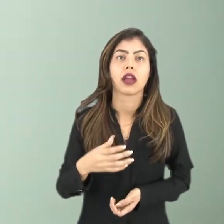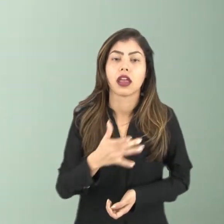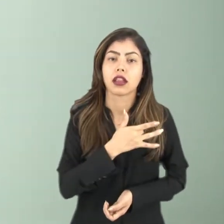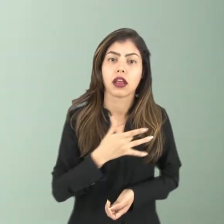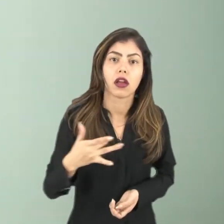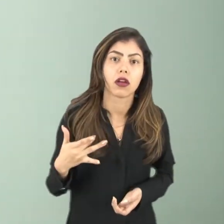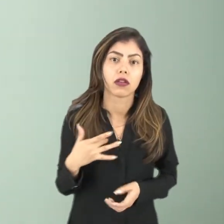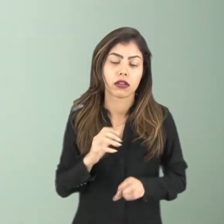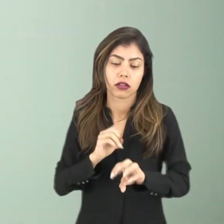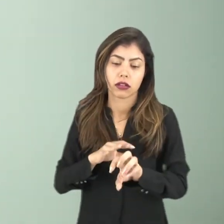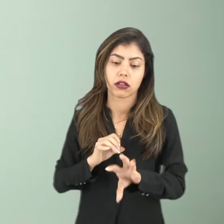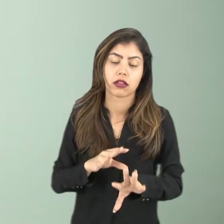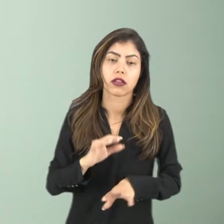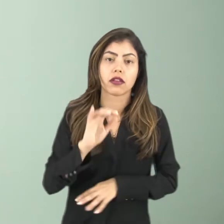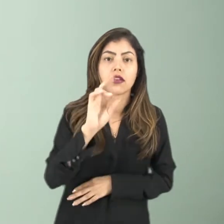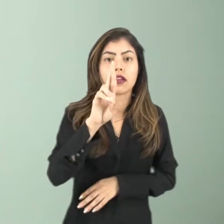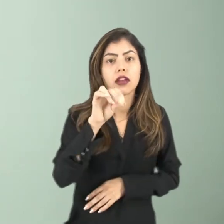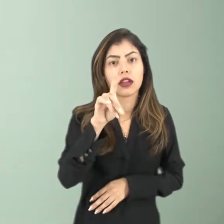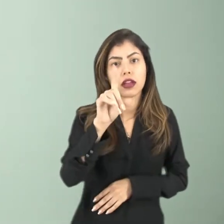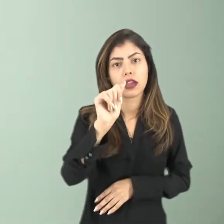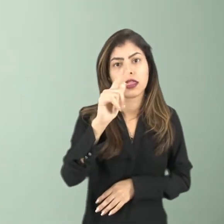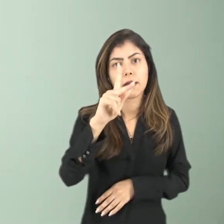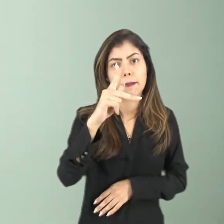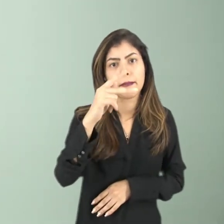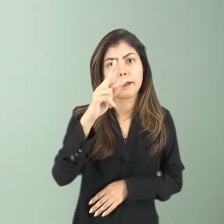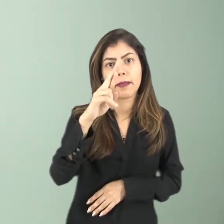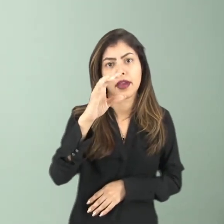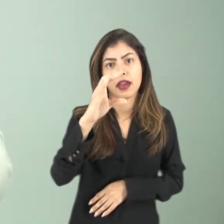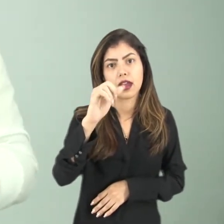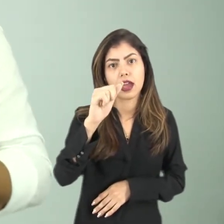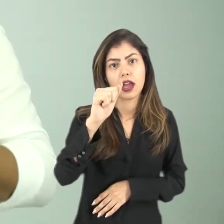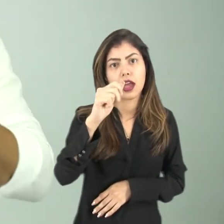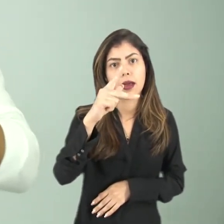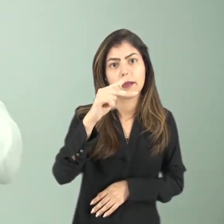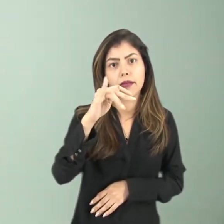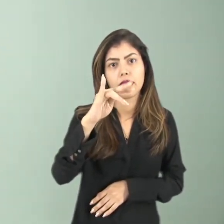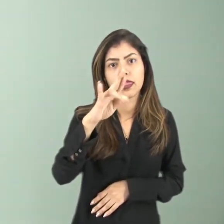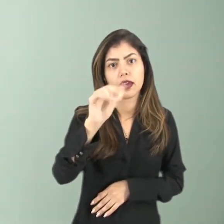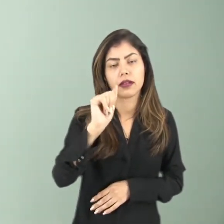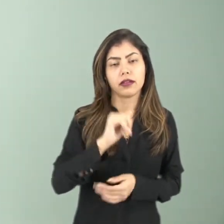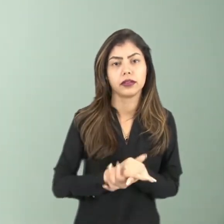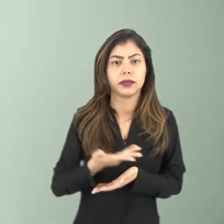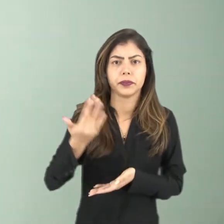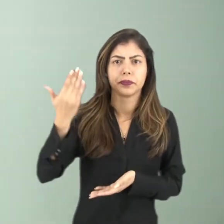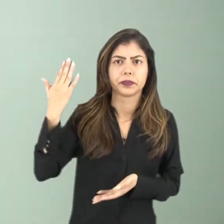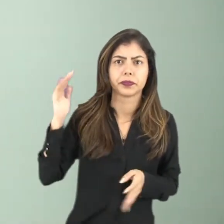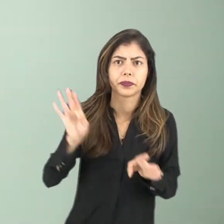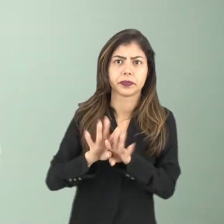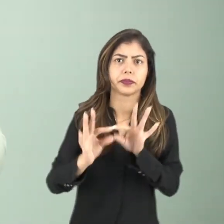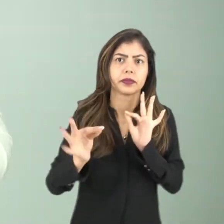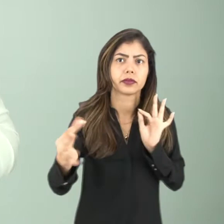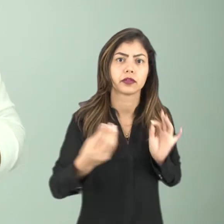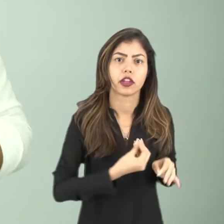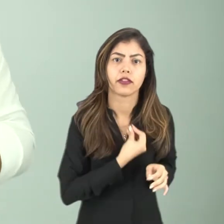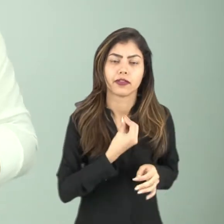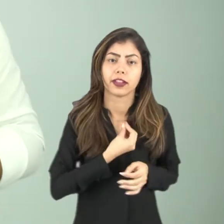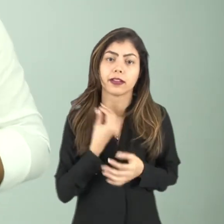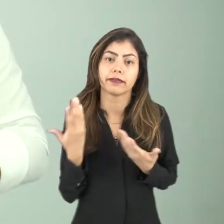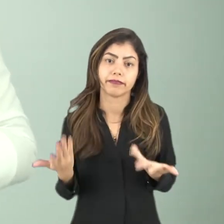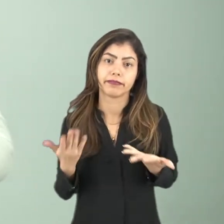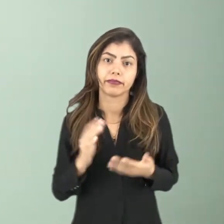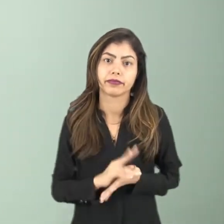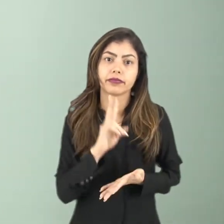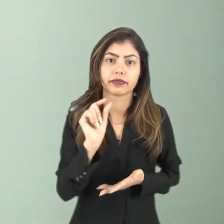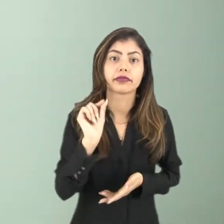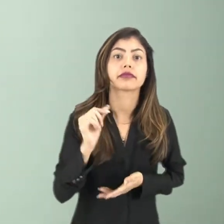3 aferidores: saúde, educação e renda per capita. No modelo de saúde que entra a longevidade, que entra a expectativa de